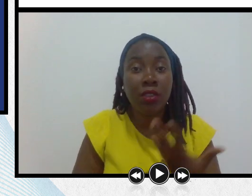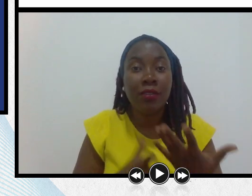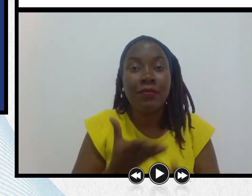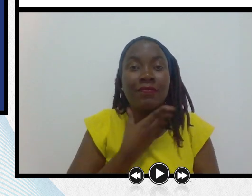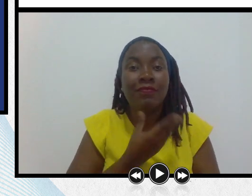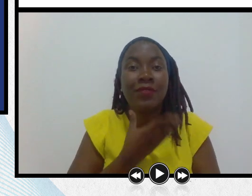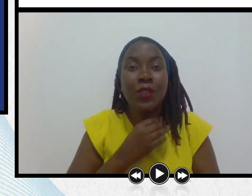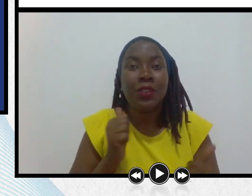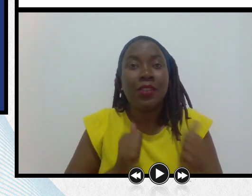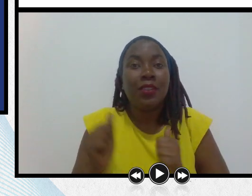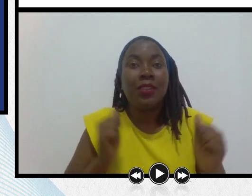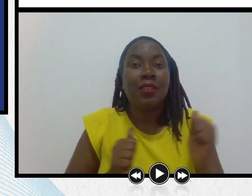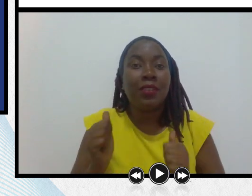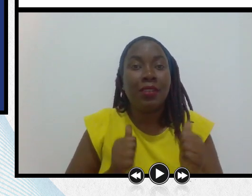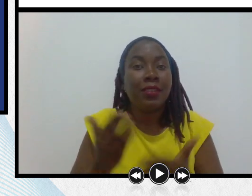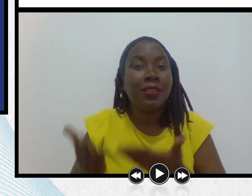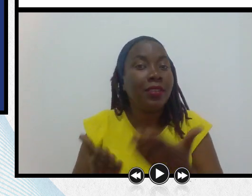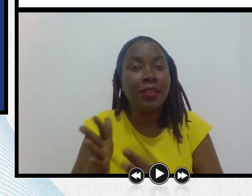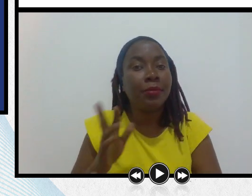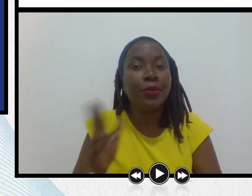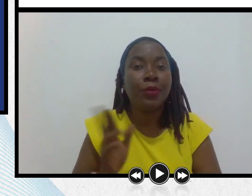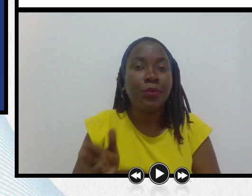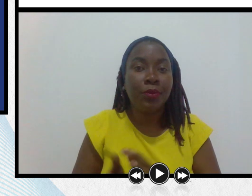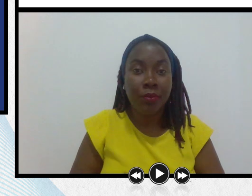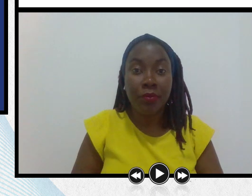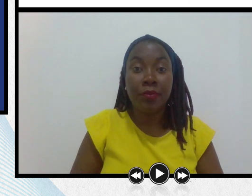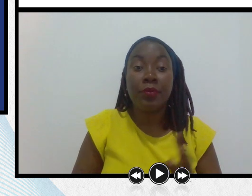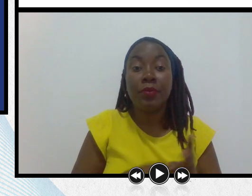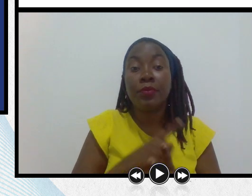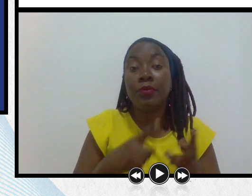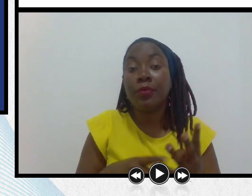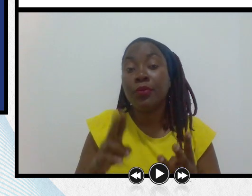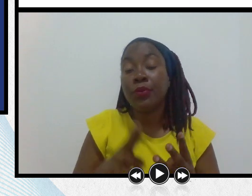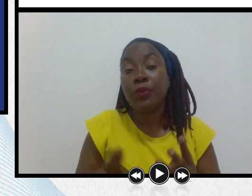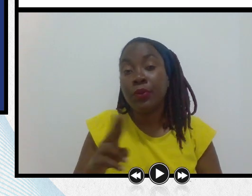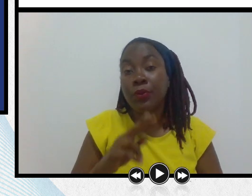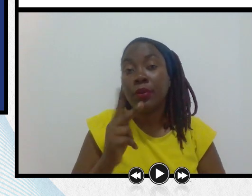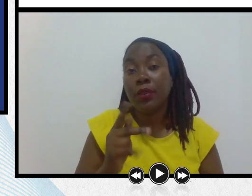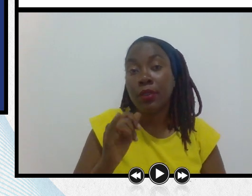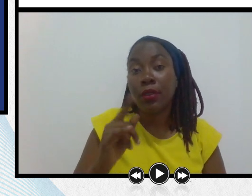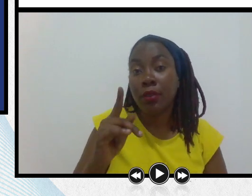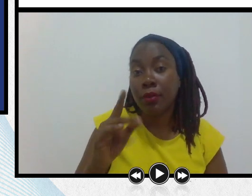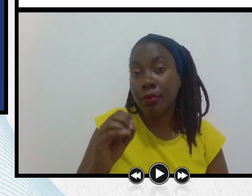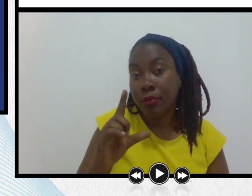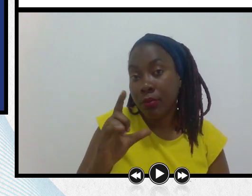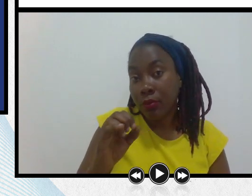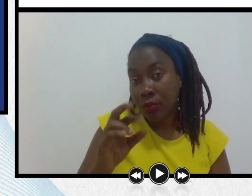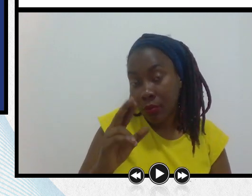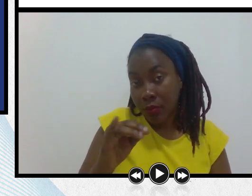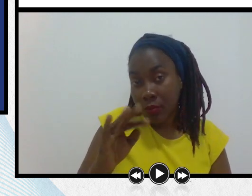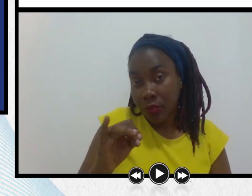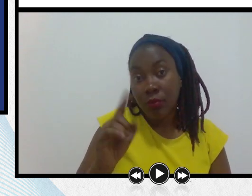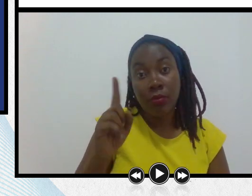falsa expectativa de que está tratando sem estar. E o uso do hipoclorito de cálcio, né, que é um reagente químico,